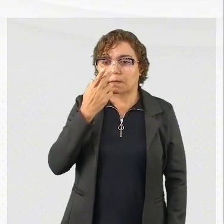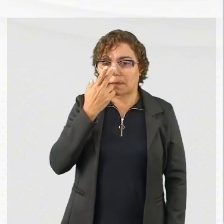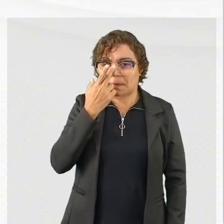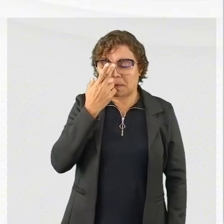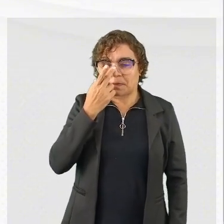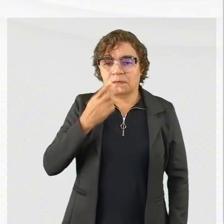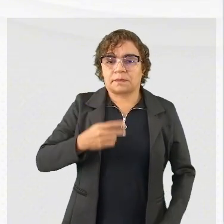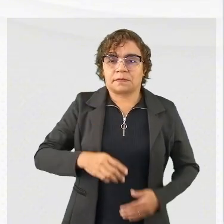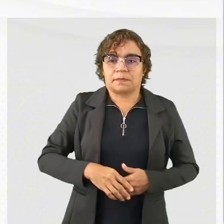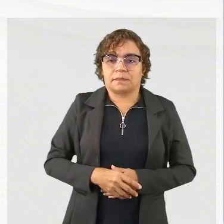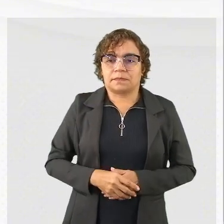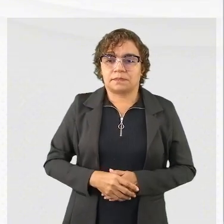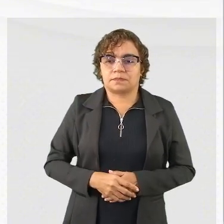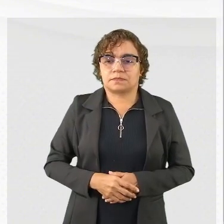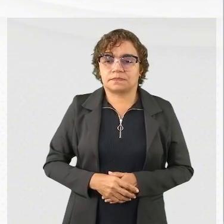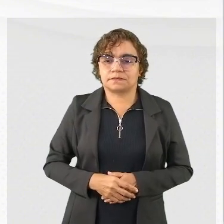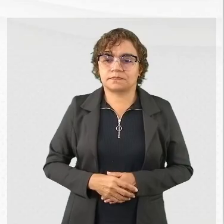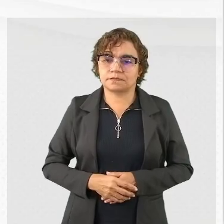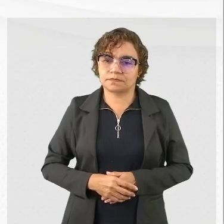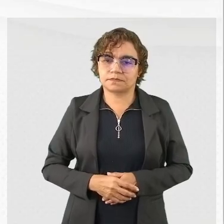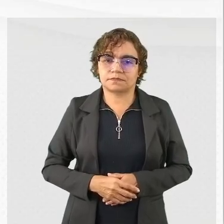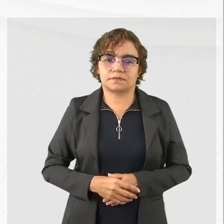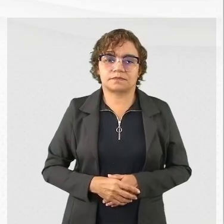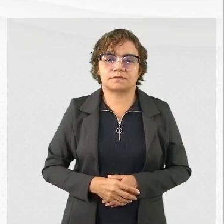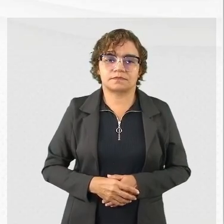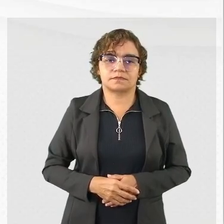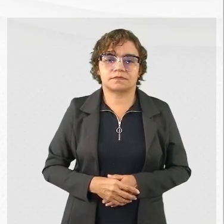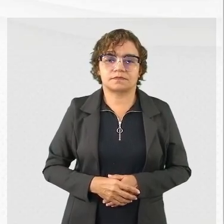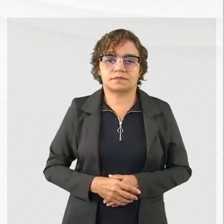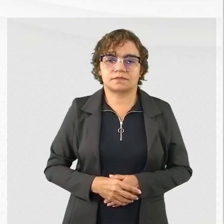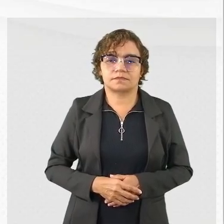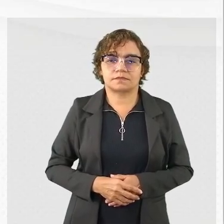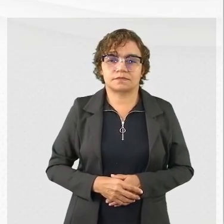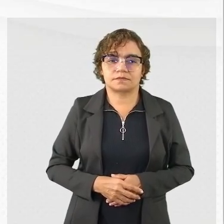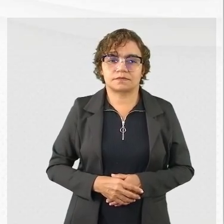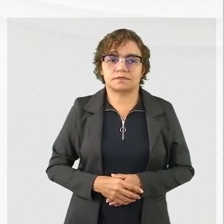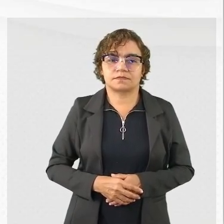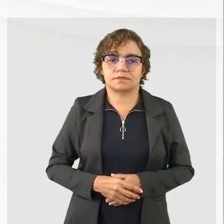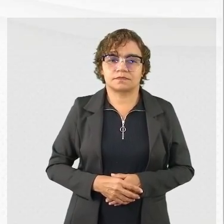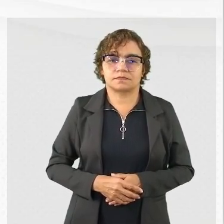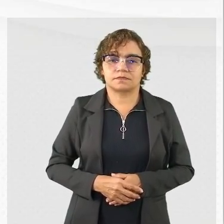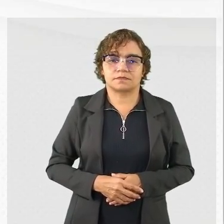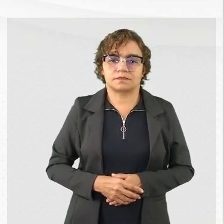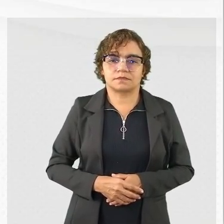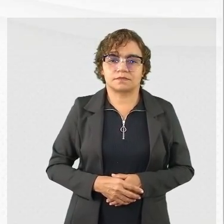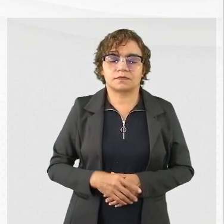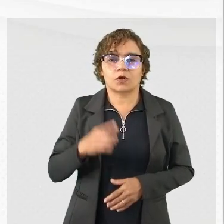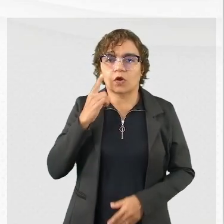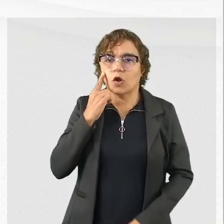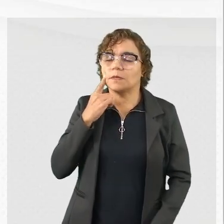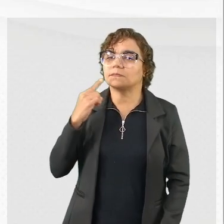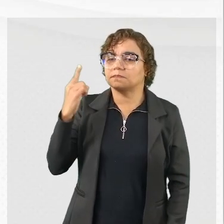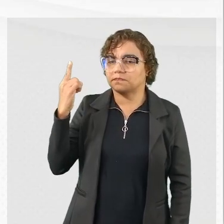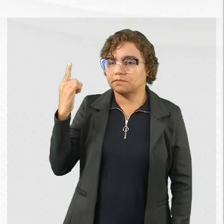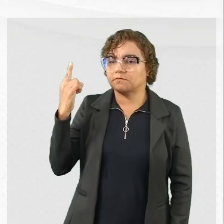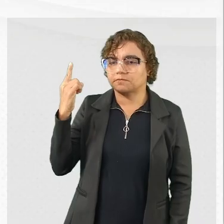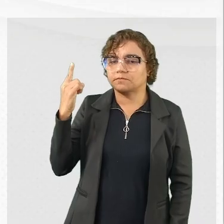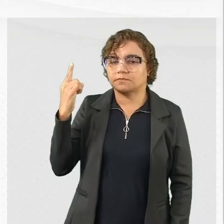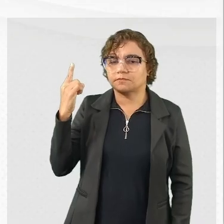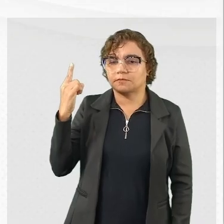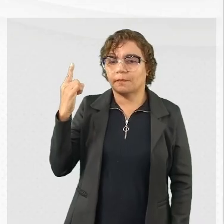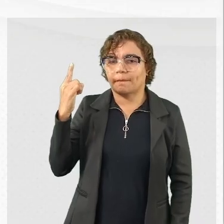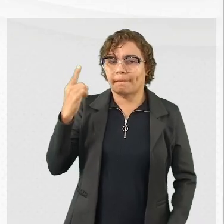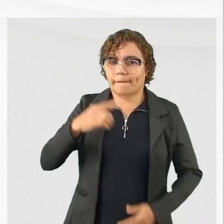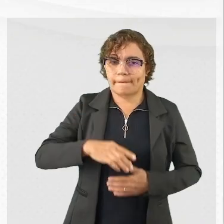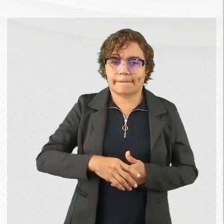como justificativa compensatória para a coisificação dos negros e para o uso de sua força de trabalho nos planteios da